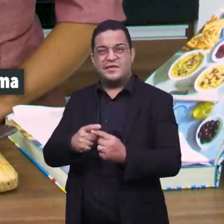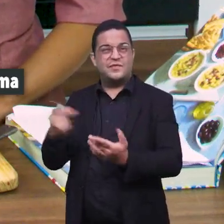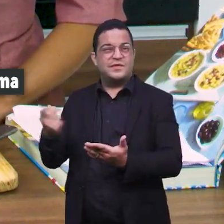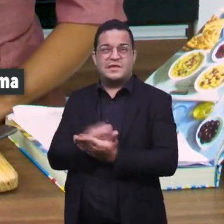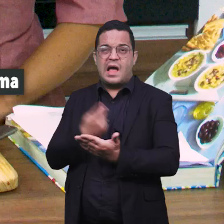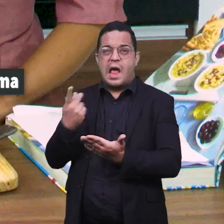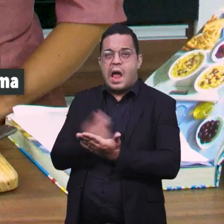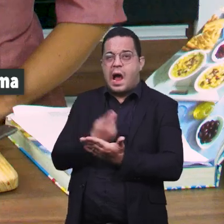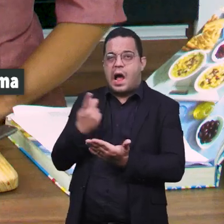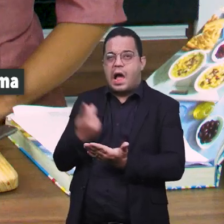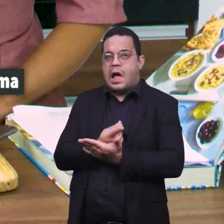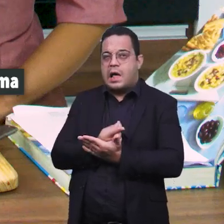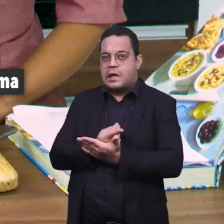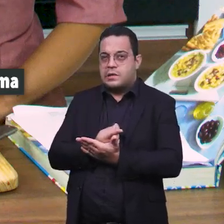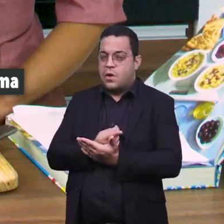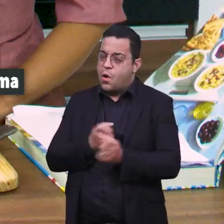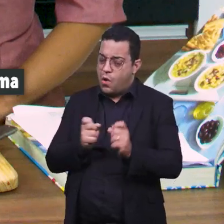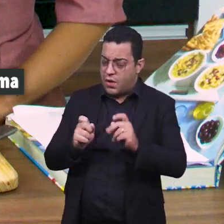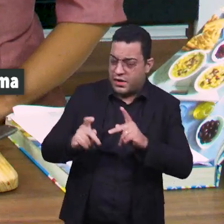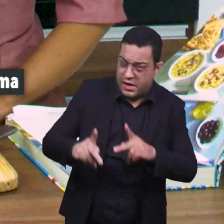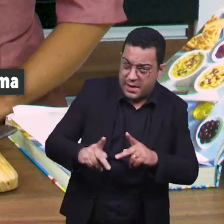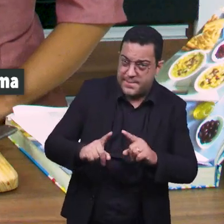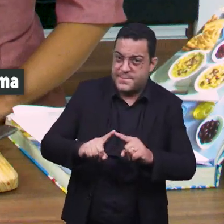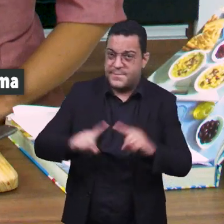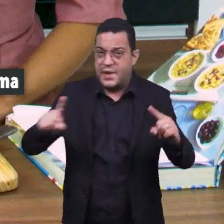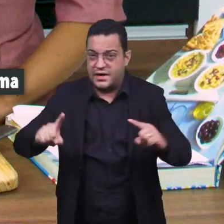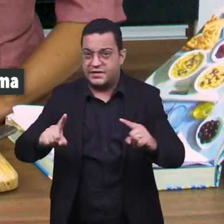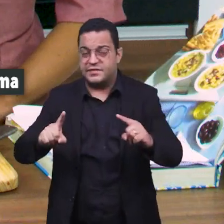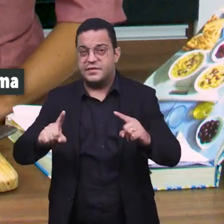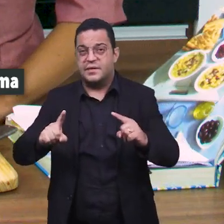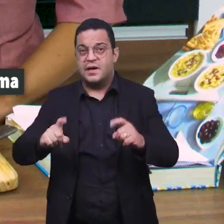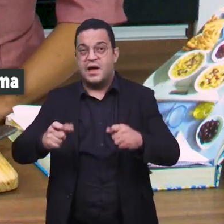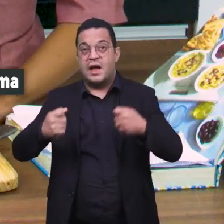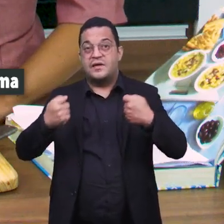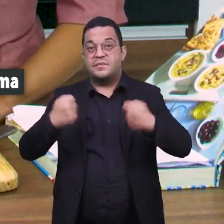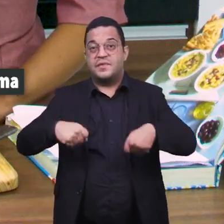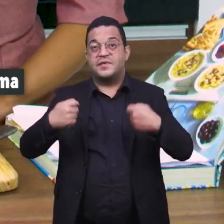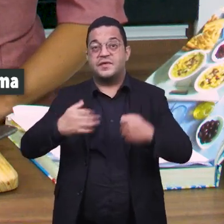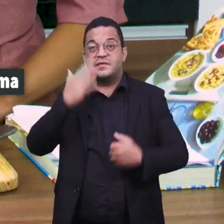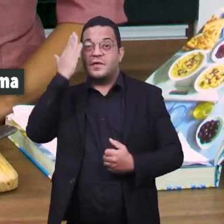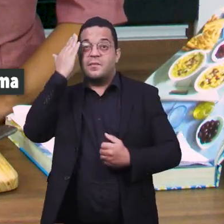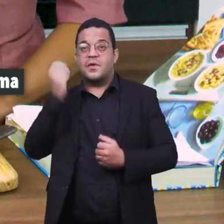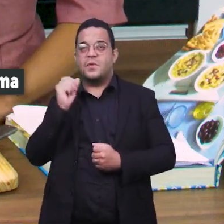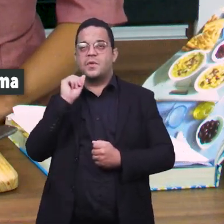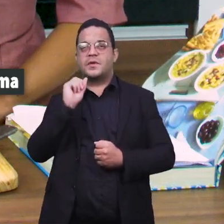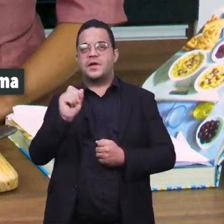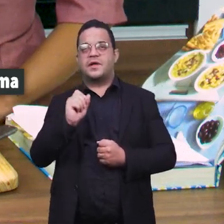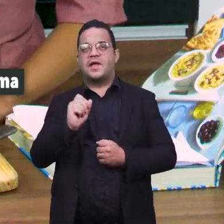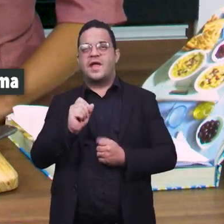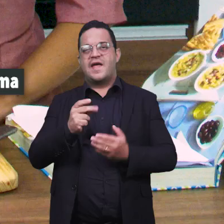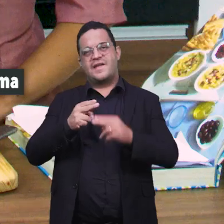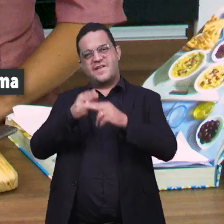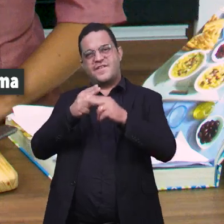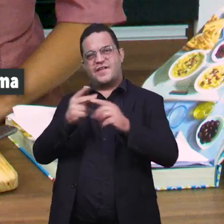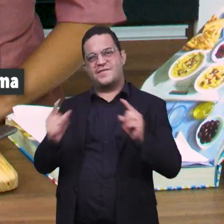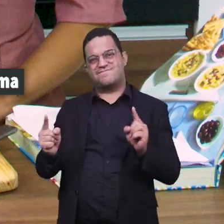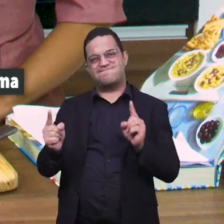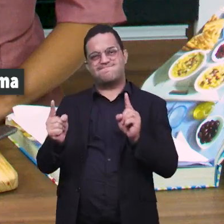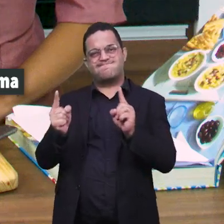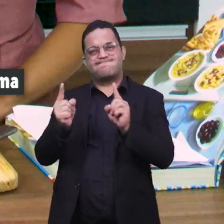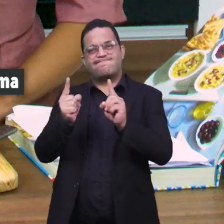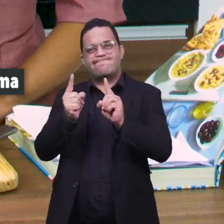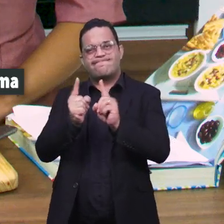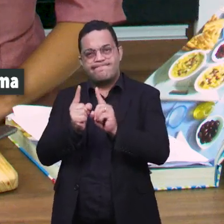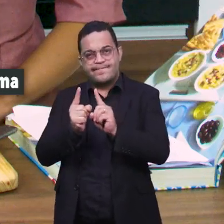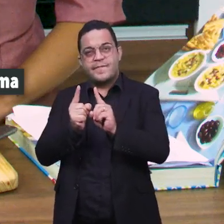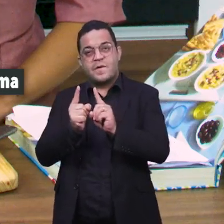Você pode continuar aí com a sua faquinha, mas, gente, as faquinhas menores, que não tem tanta potência, vamos dizer assim, no